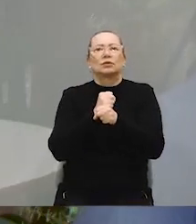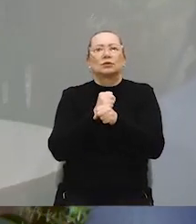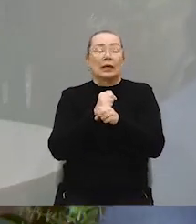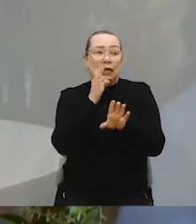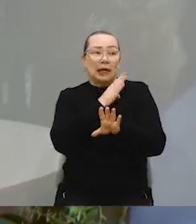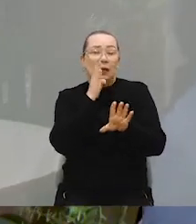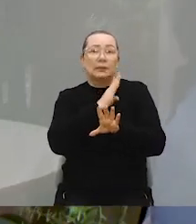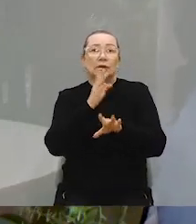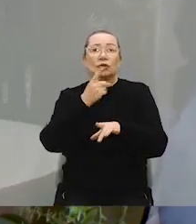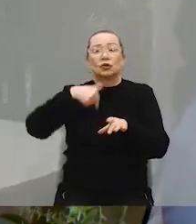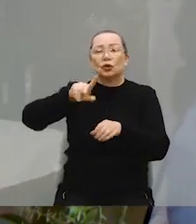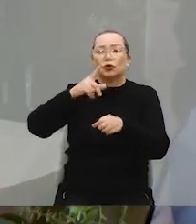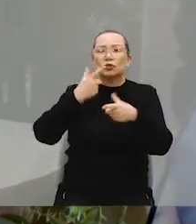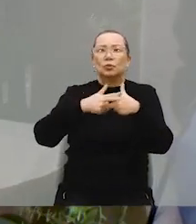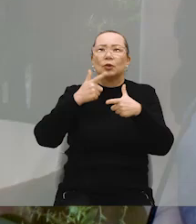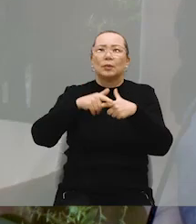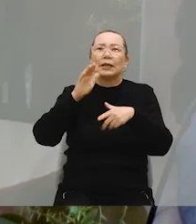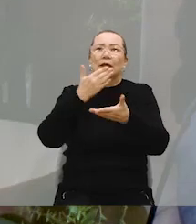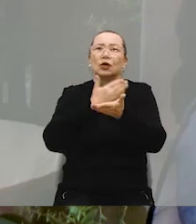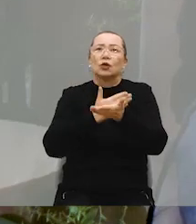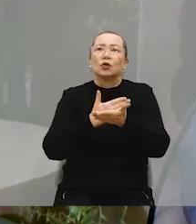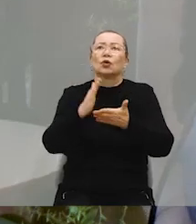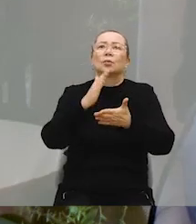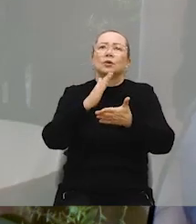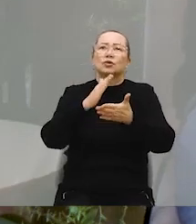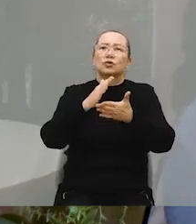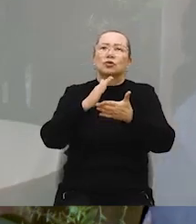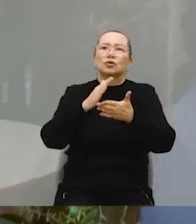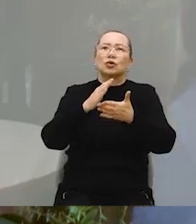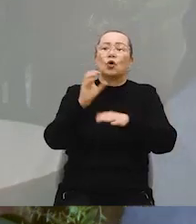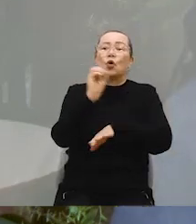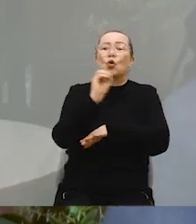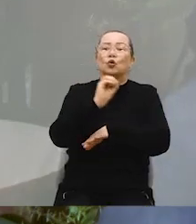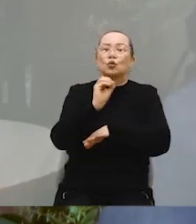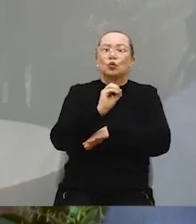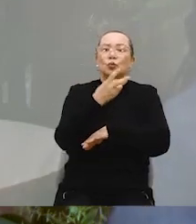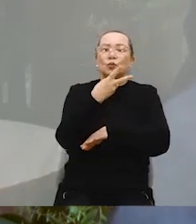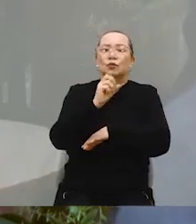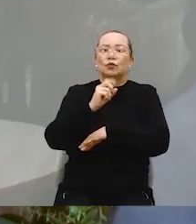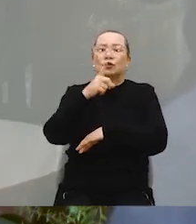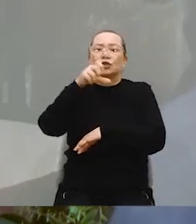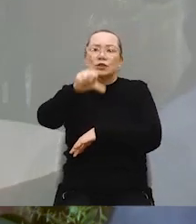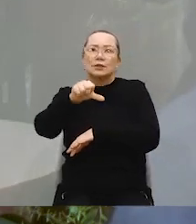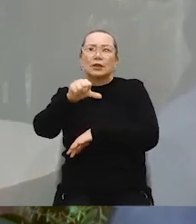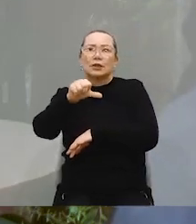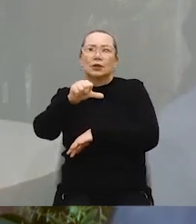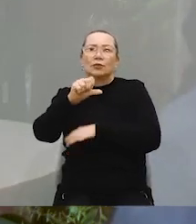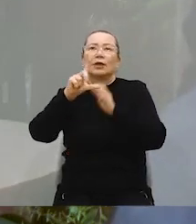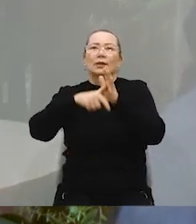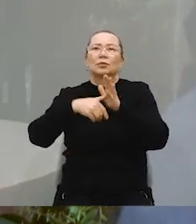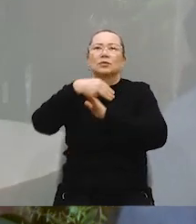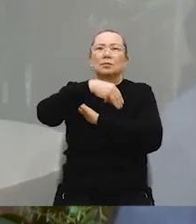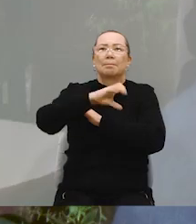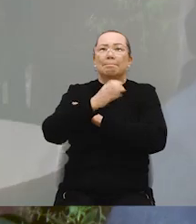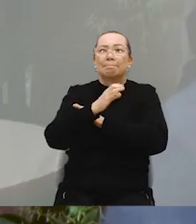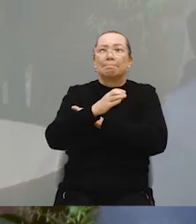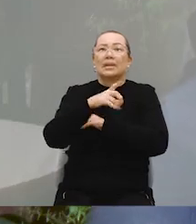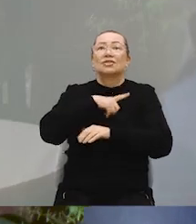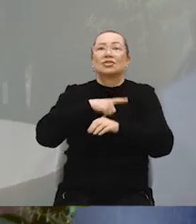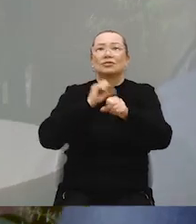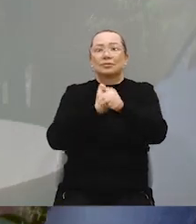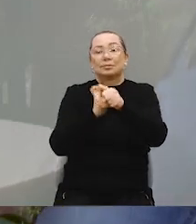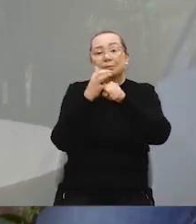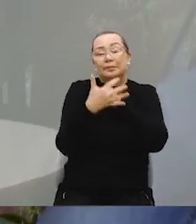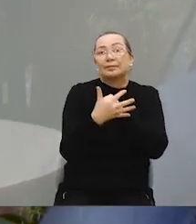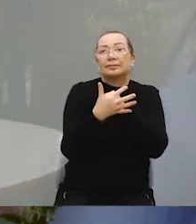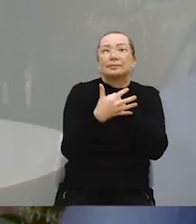Rapidamente, assim, o nosso problema foi que nós lançamos a Celeste em outubro de 2019. E aí, em março, fevereiro, nós tivemos a